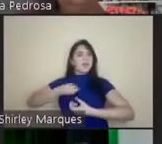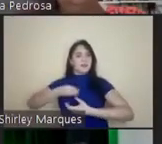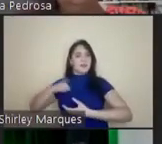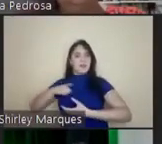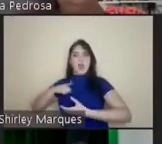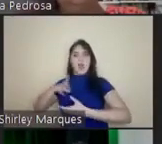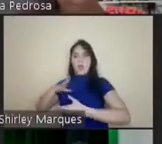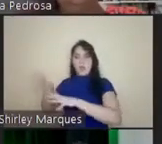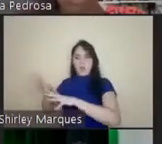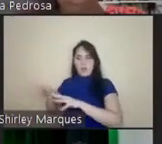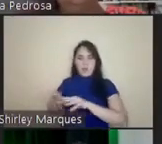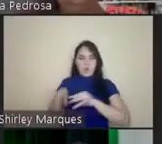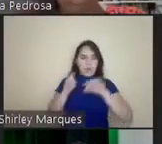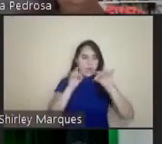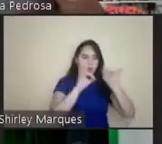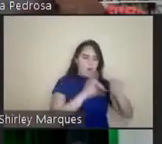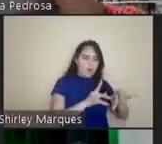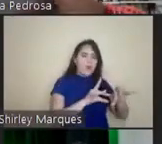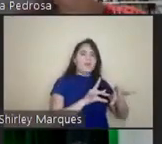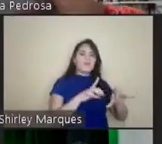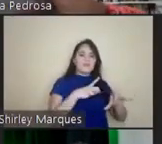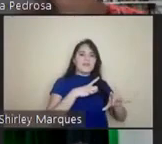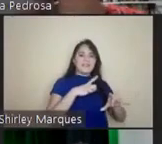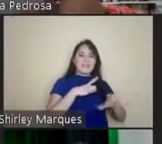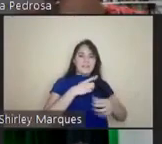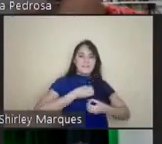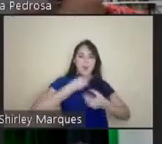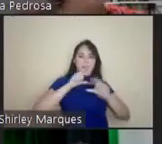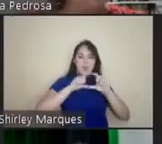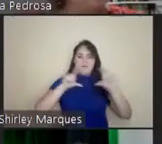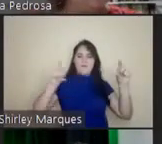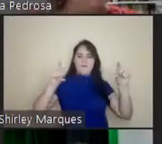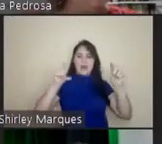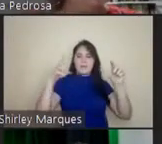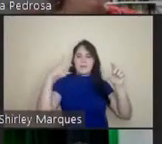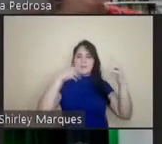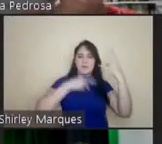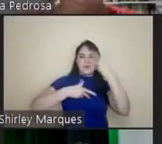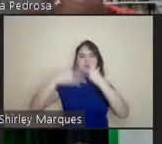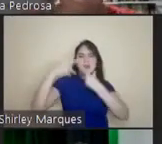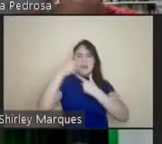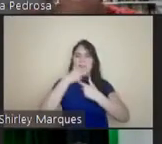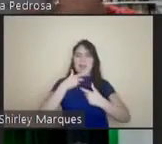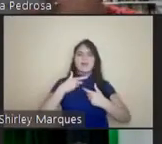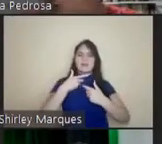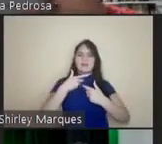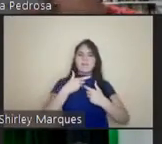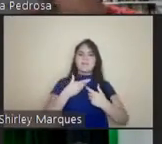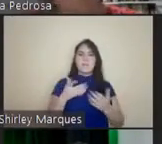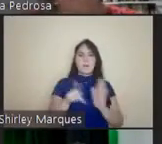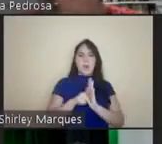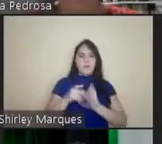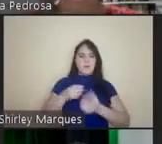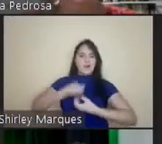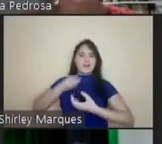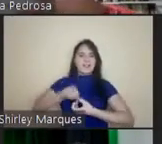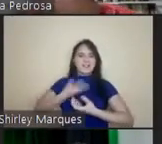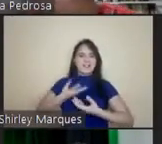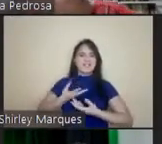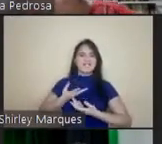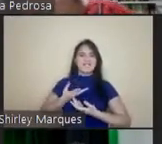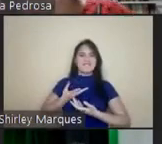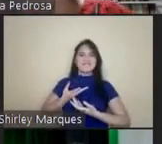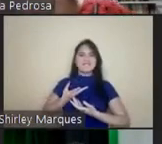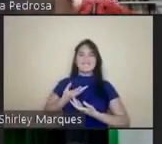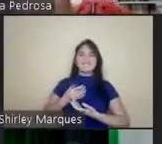poética aqui no livro, né? Aqueles pedaços, aquelas frases bonitas, esmeradas, assim, que fica. E aí só porque a poesia permitiu